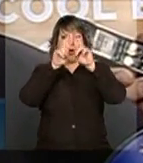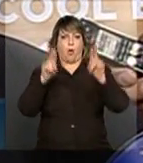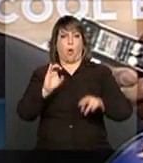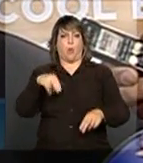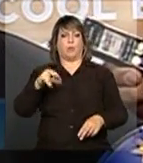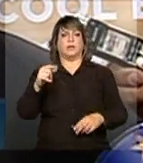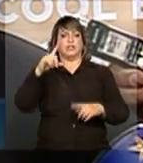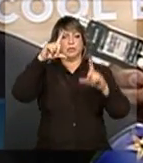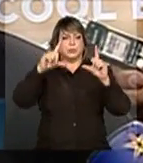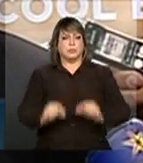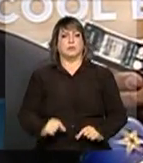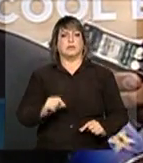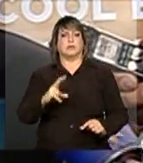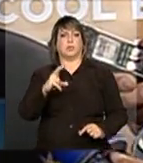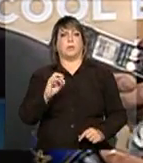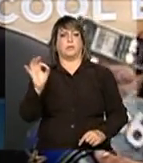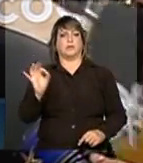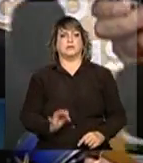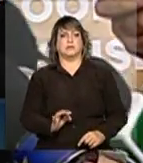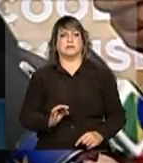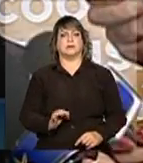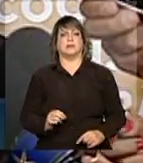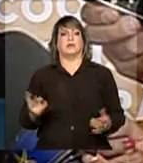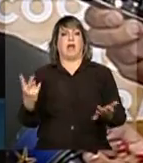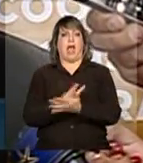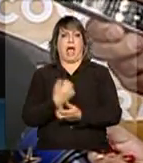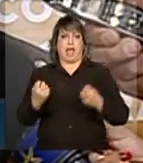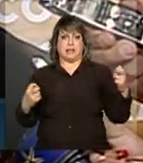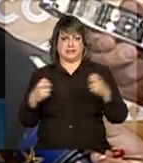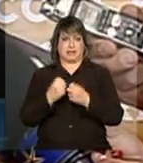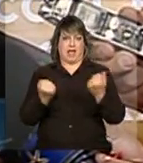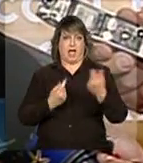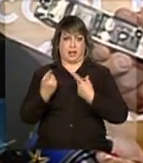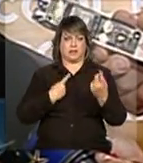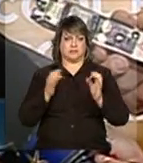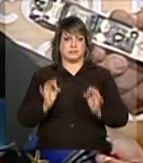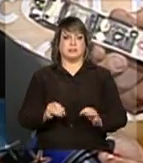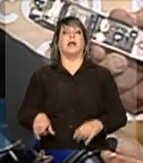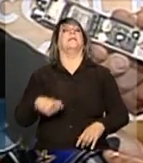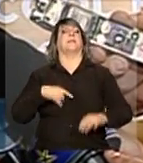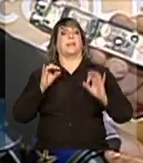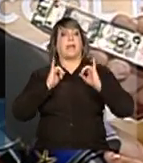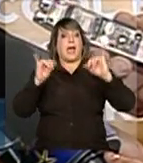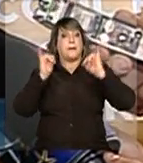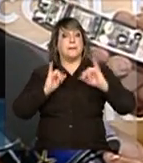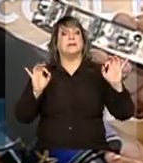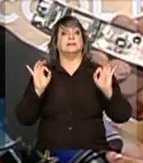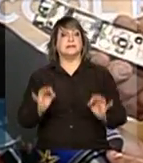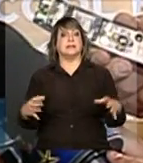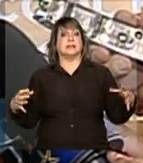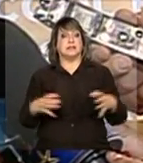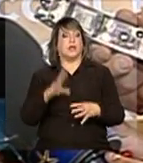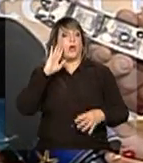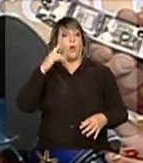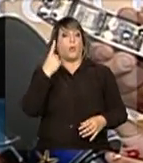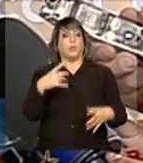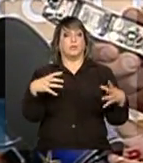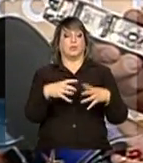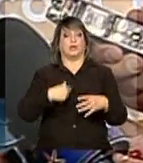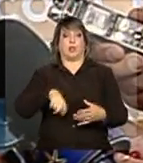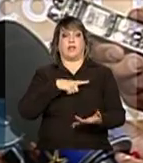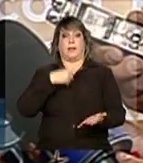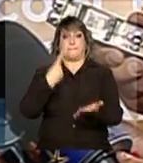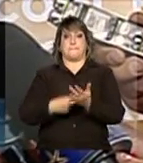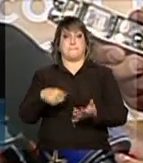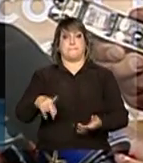a metade até o final da década, metade de acidentes no trânsito? As campanhas fazem parte de um dos eixos que nós temos no